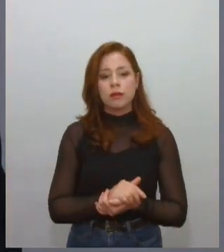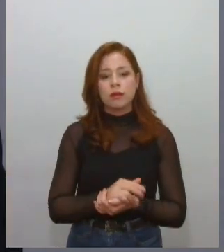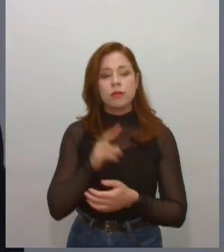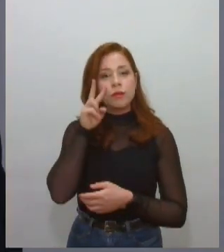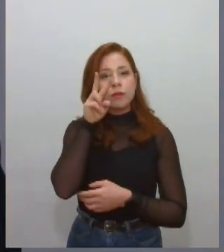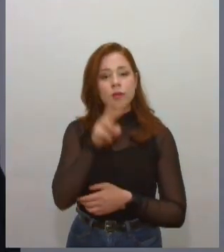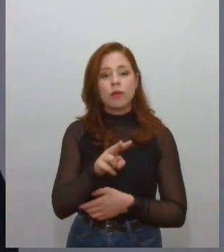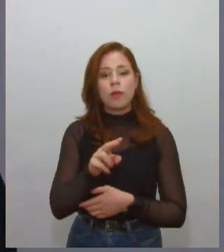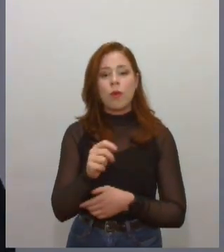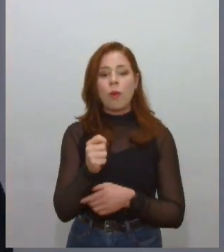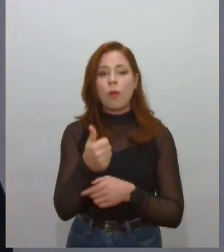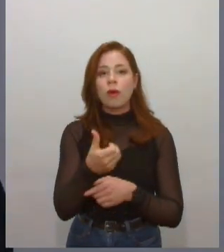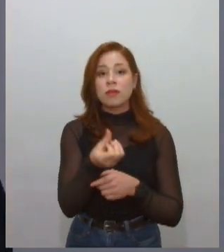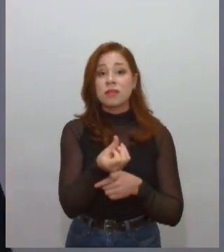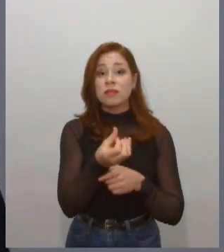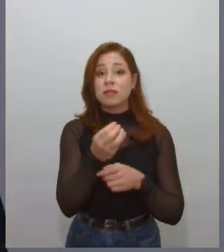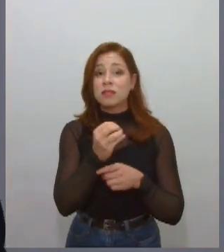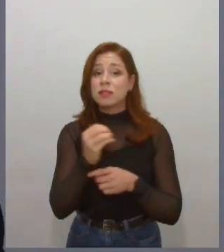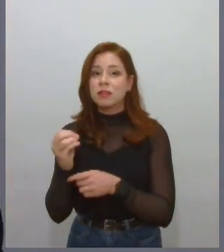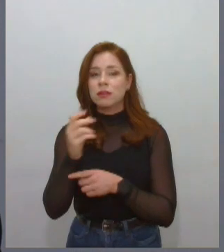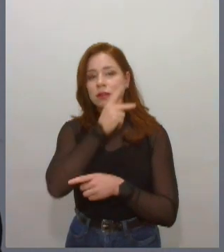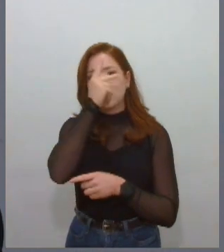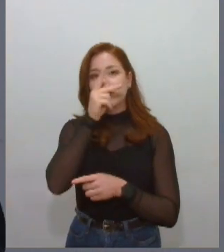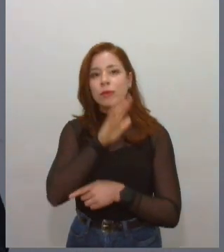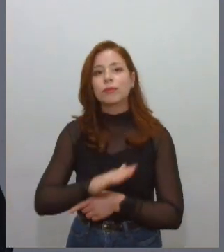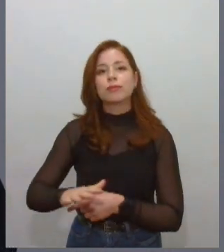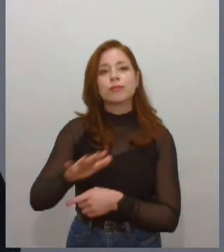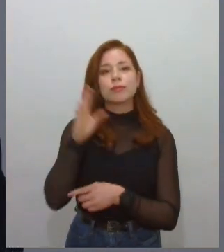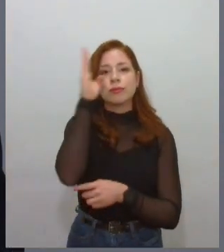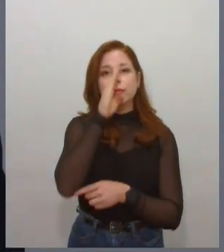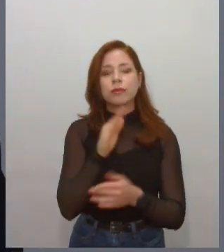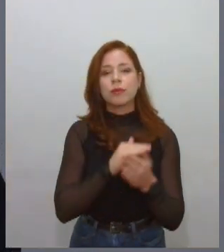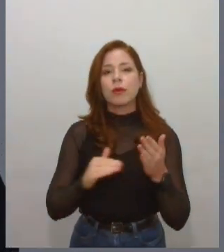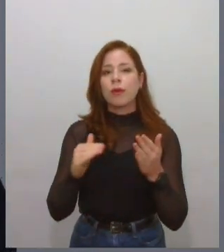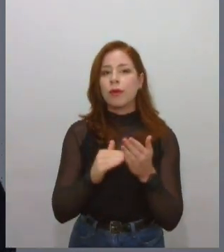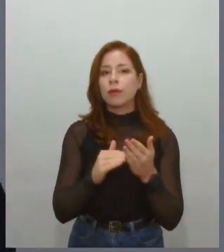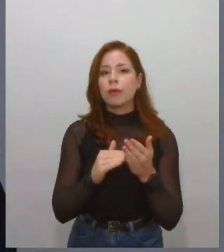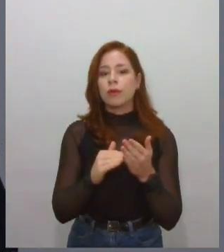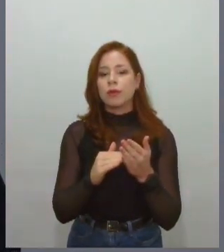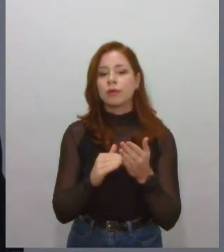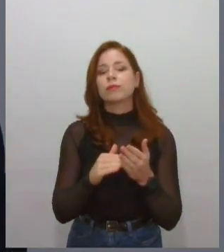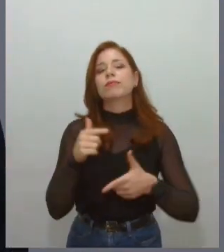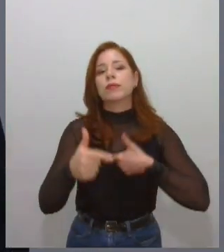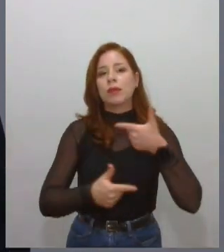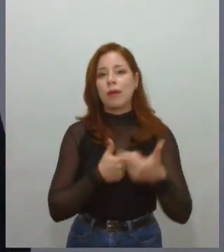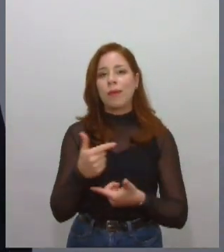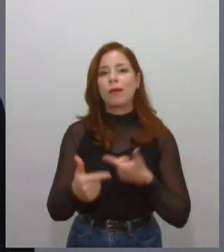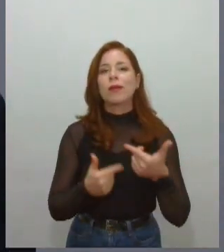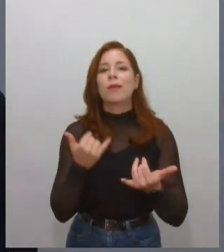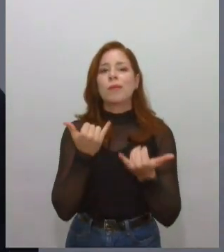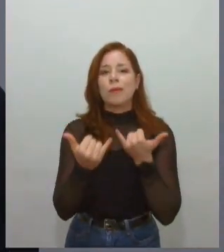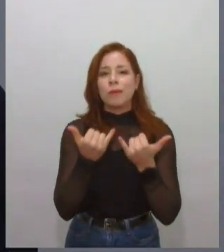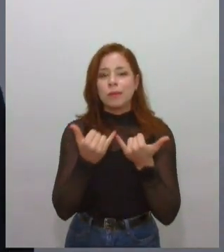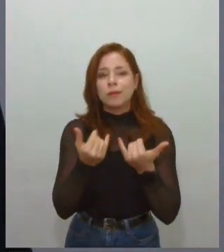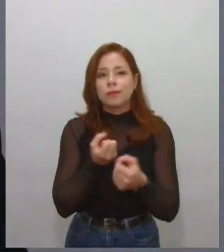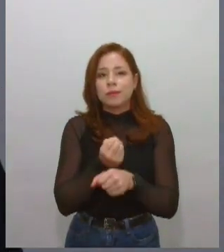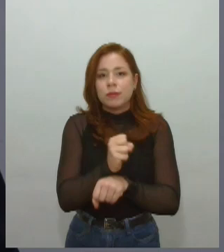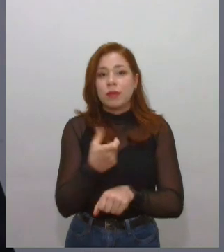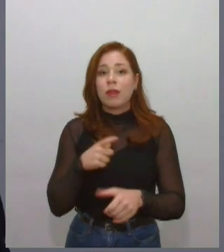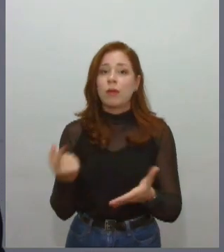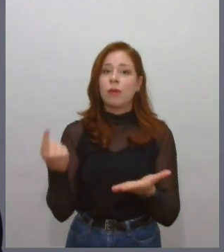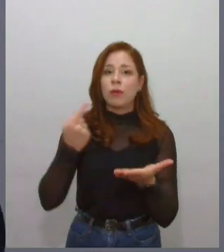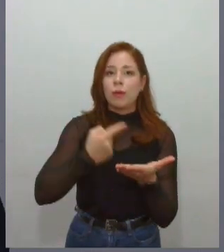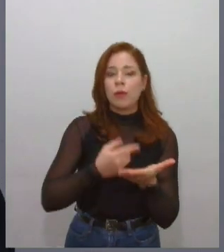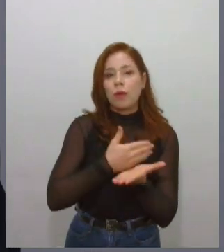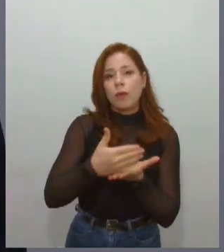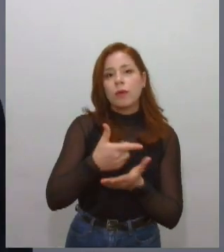600 pessoas pelo Brasil inteiro em condições análogas à de escravo. O Brasil tem um compromisso firmado em 2003 junto